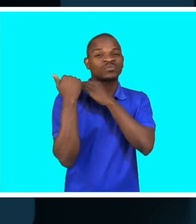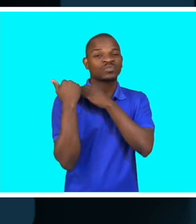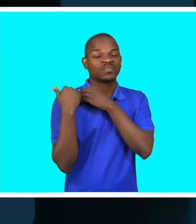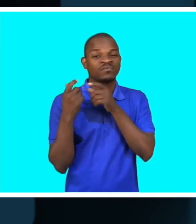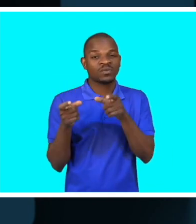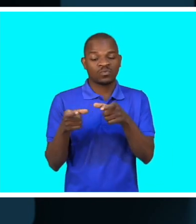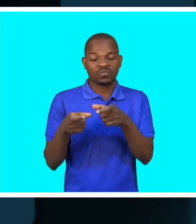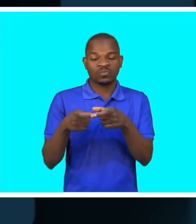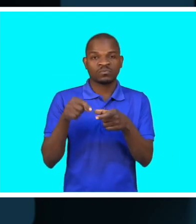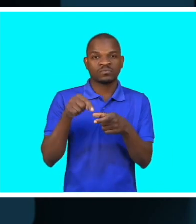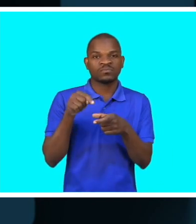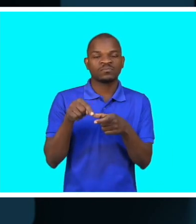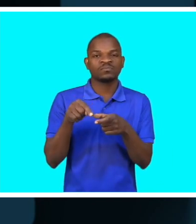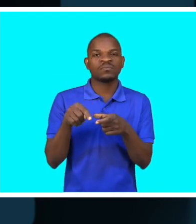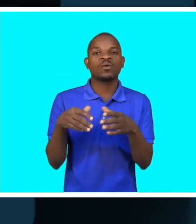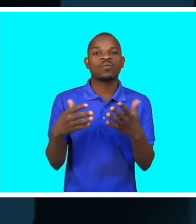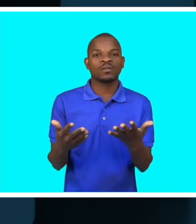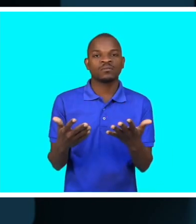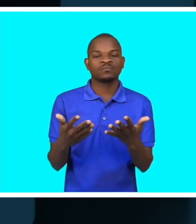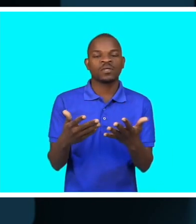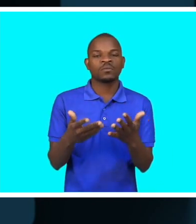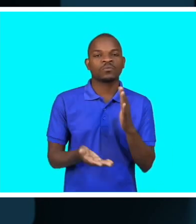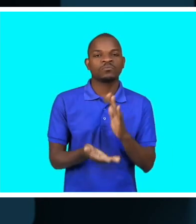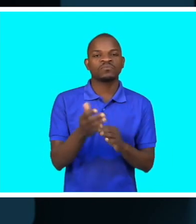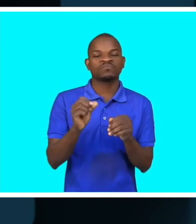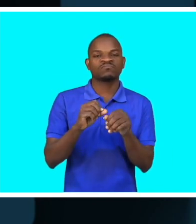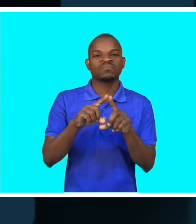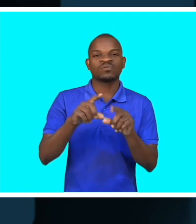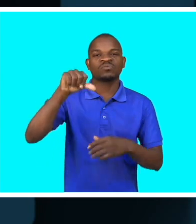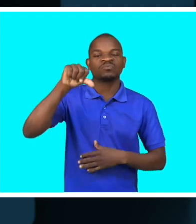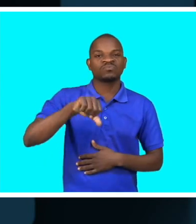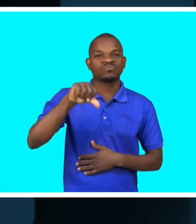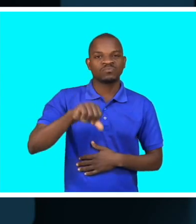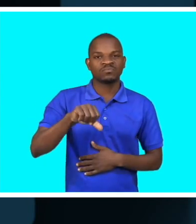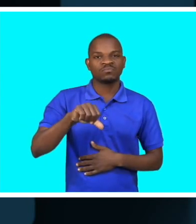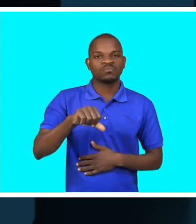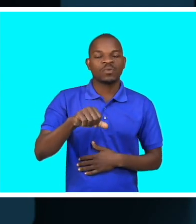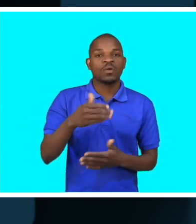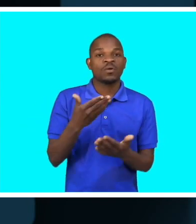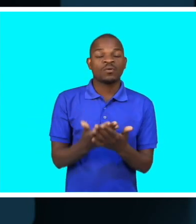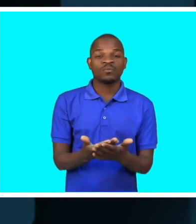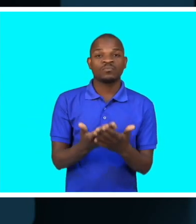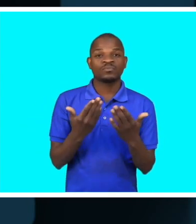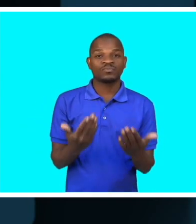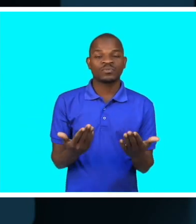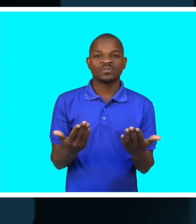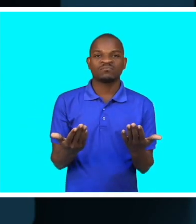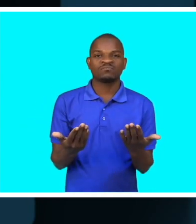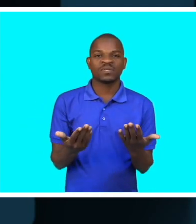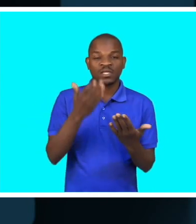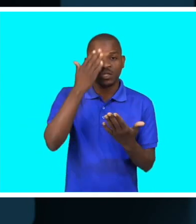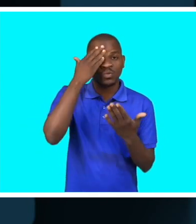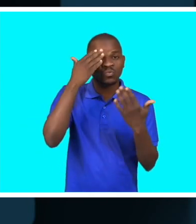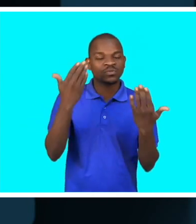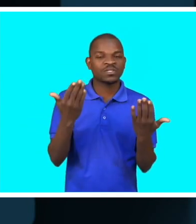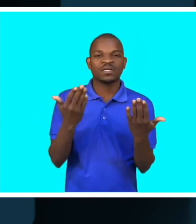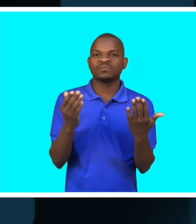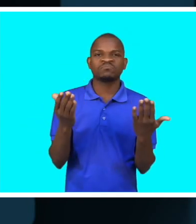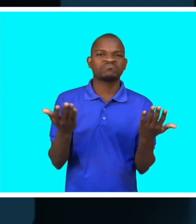O papel dos clubes peca logo a partida. É não em